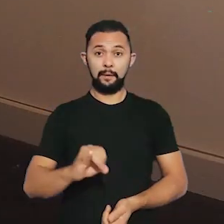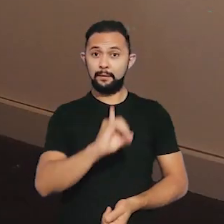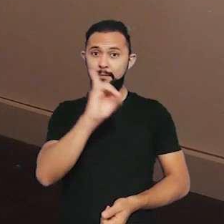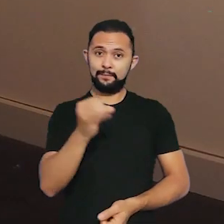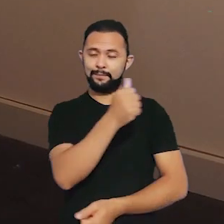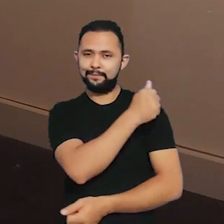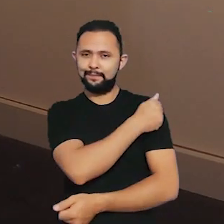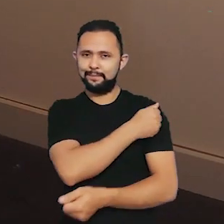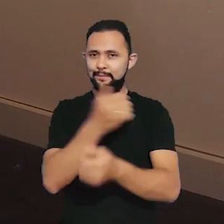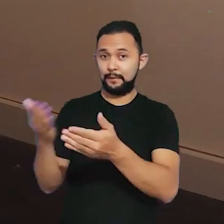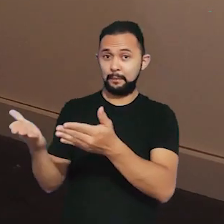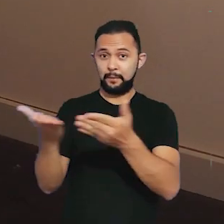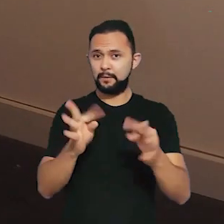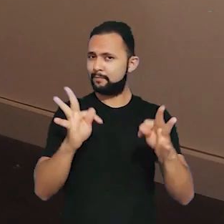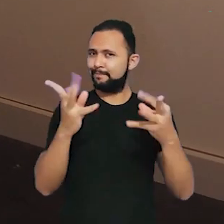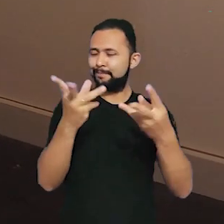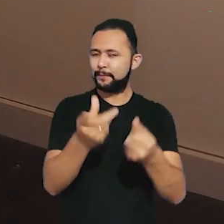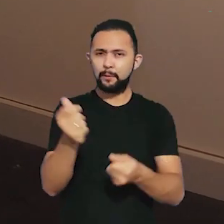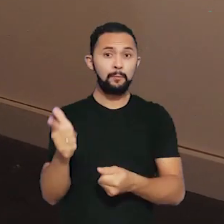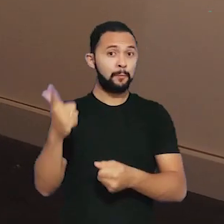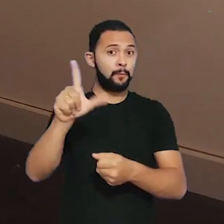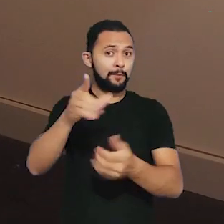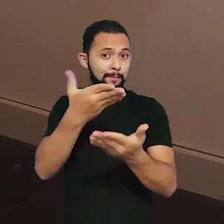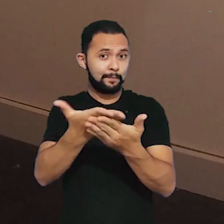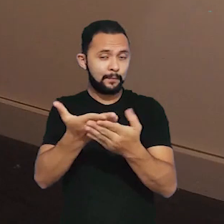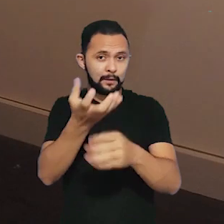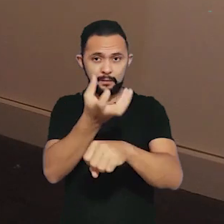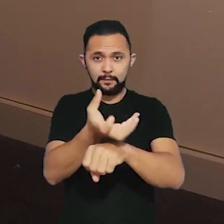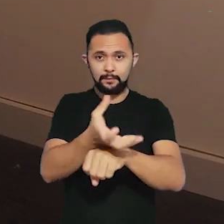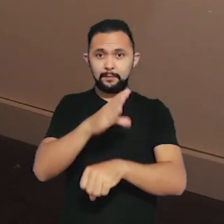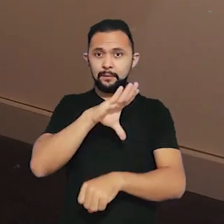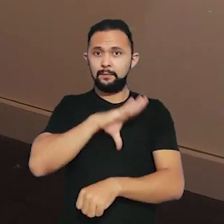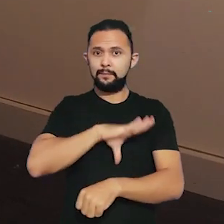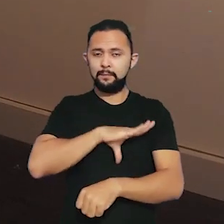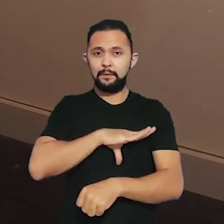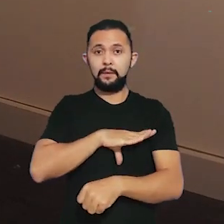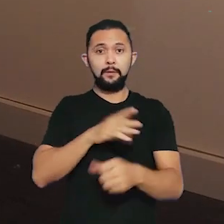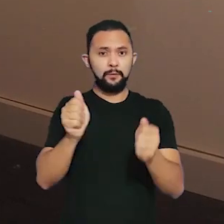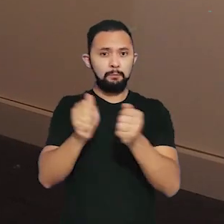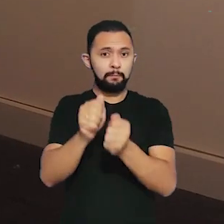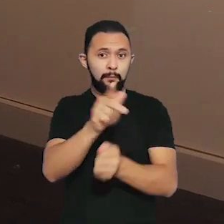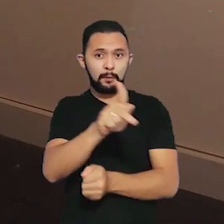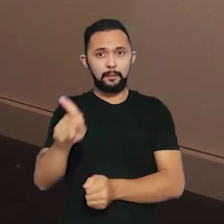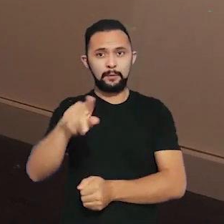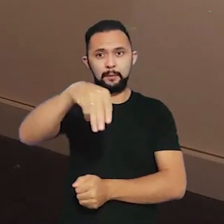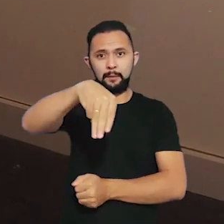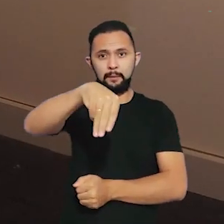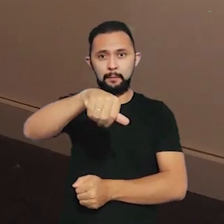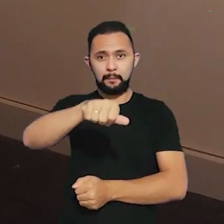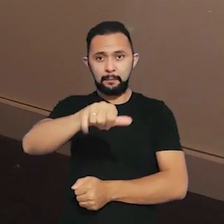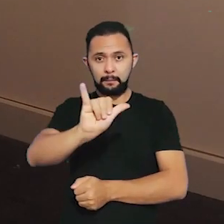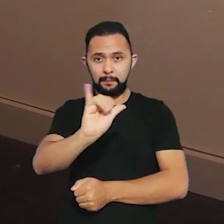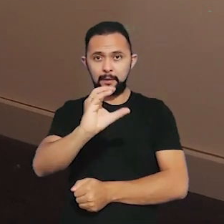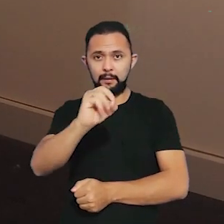Olá, alunos, sejam todos bem-vindos a mais uma aula de língua portuguesa. Hoje, professor Maicon, vamos dar aí a sequência, continuando,